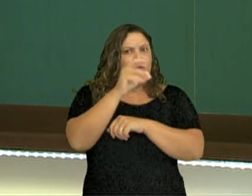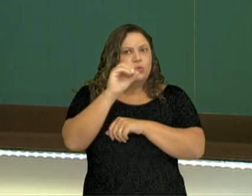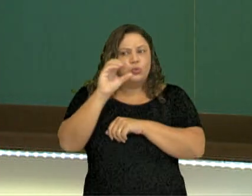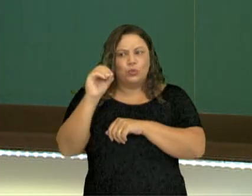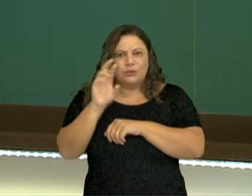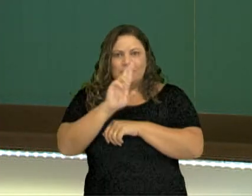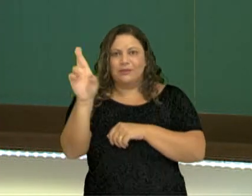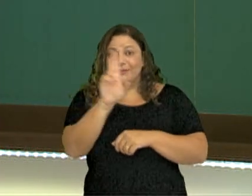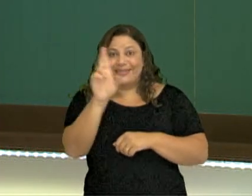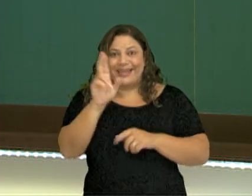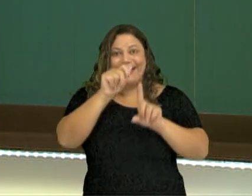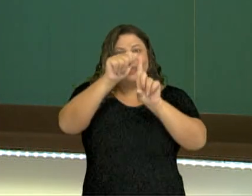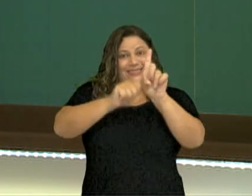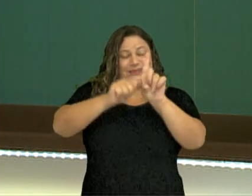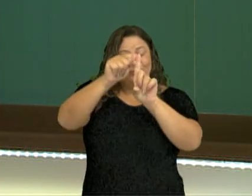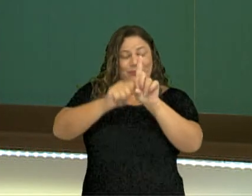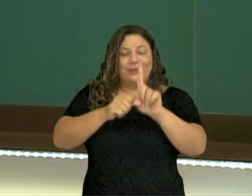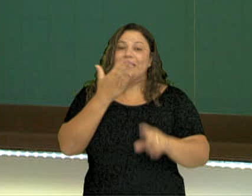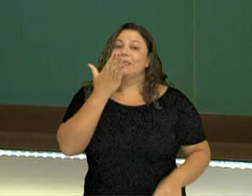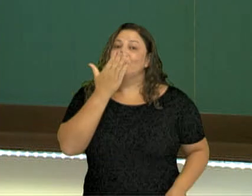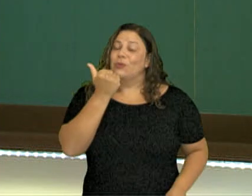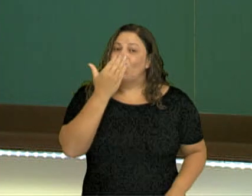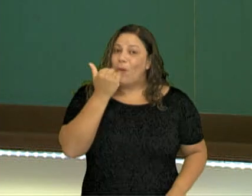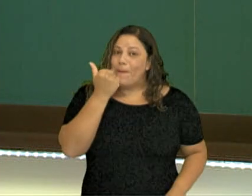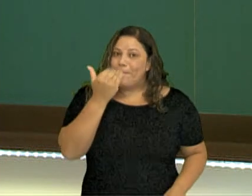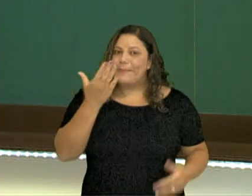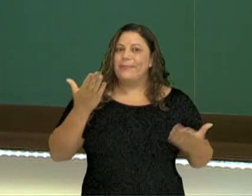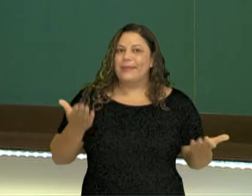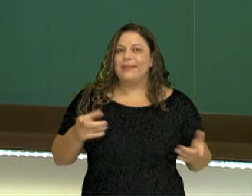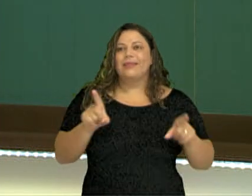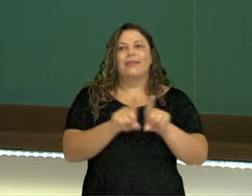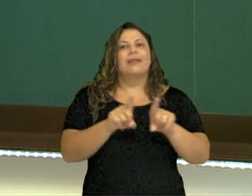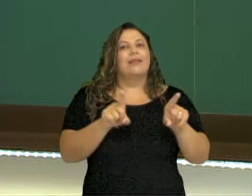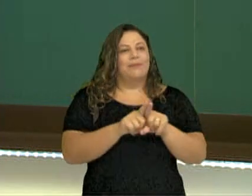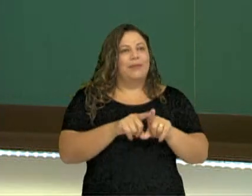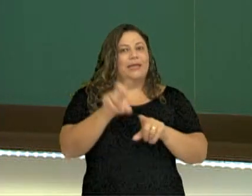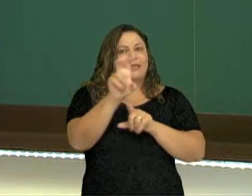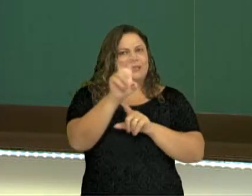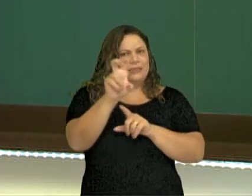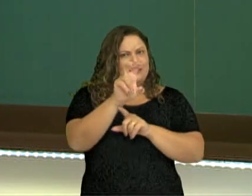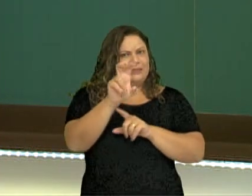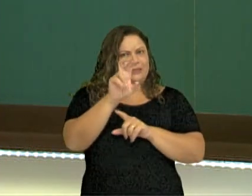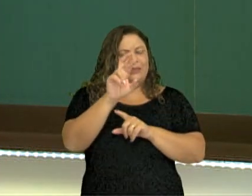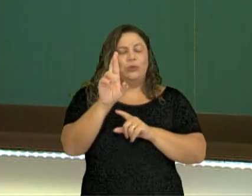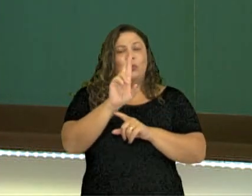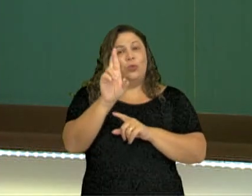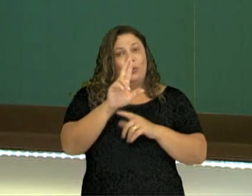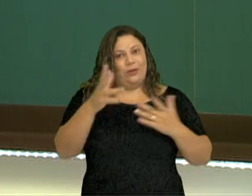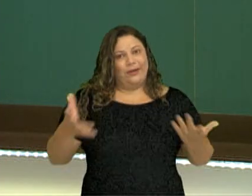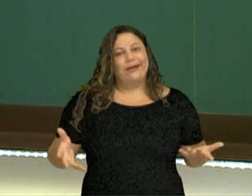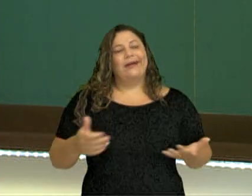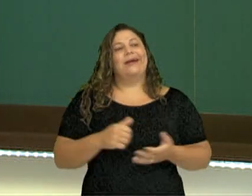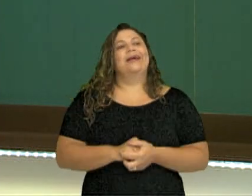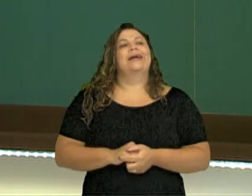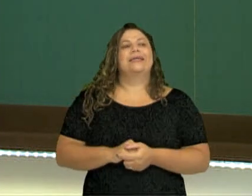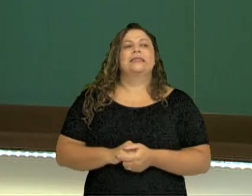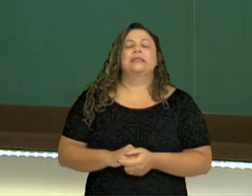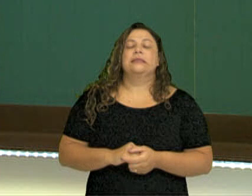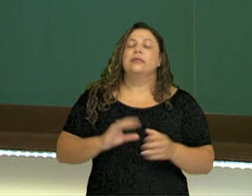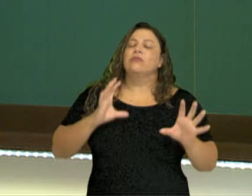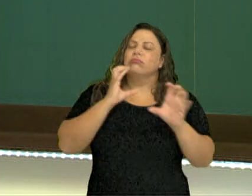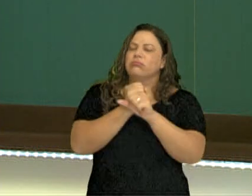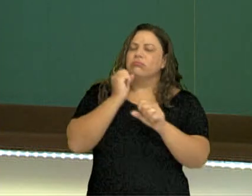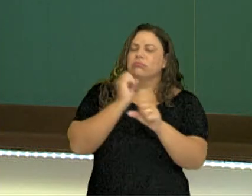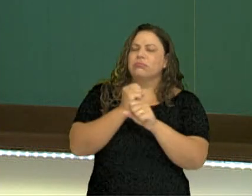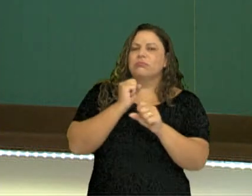por mês. Com a alimentação que ela come fora, ela gasta R$5 por dia. Ou seja, 20 dias,